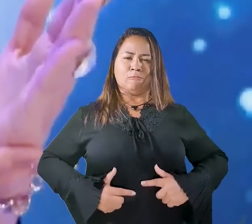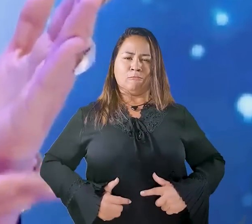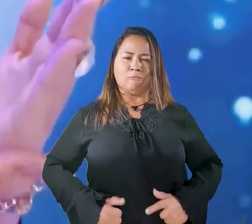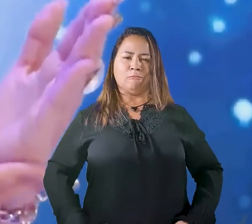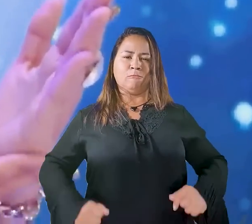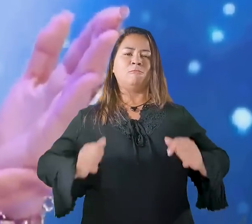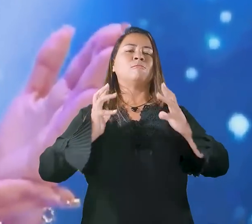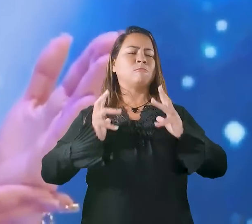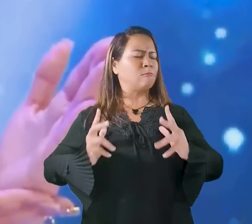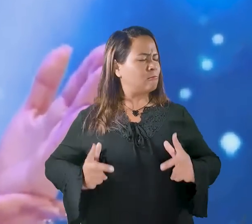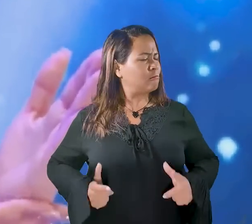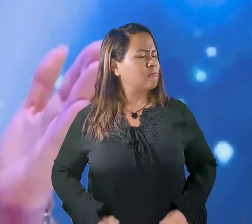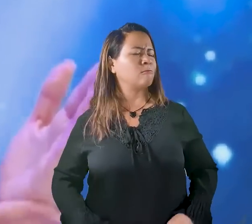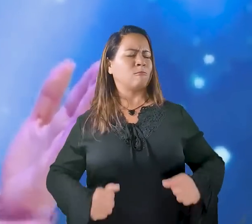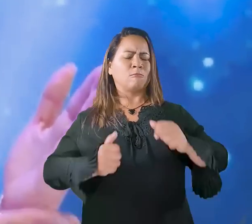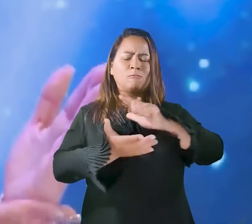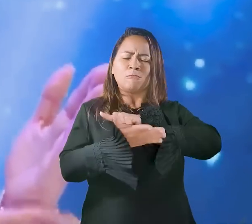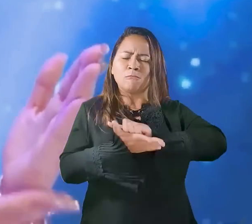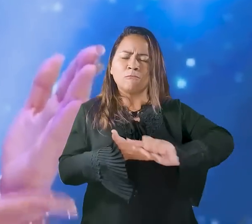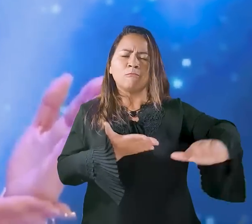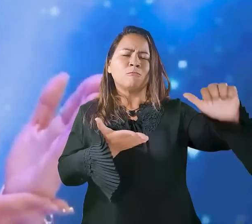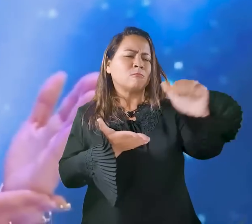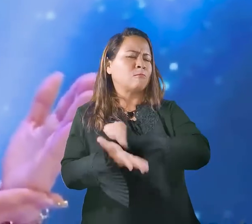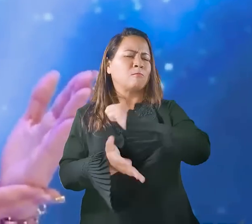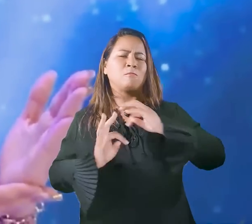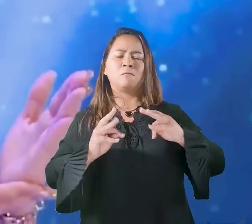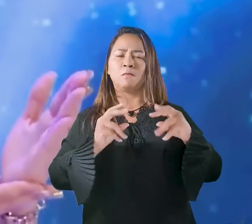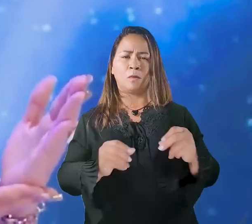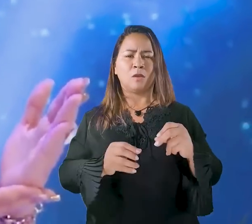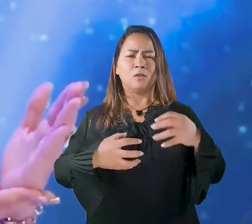da minha vida agora sentimentos de